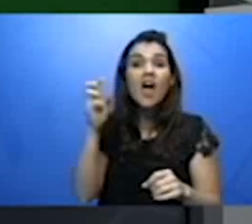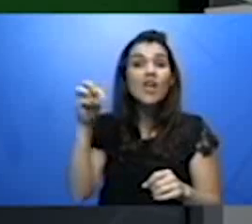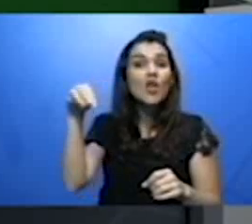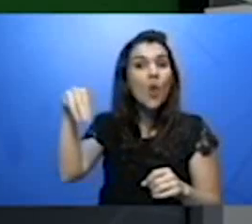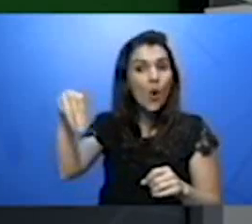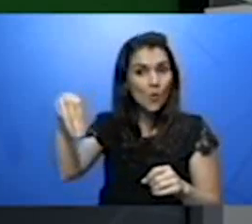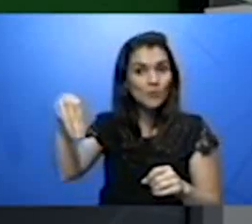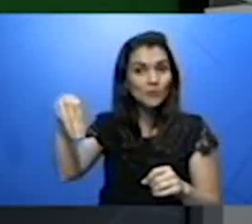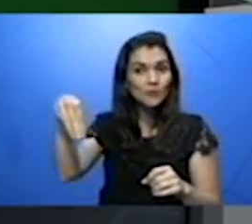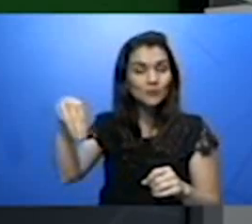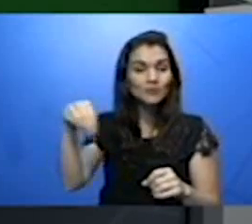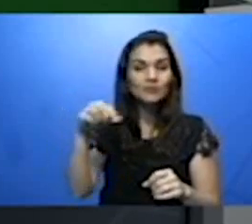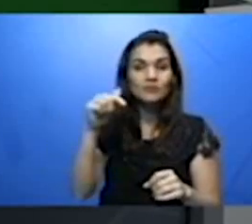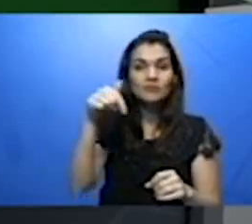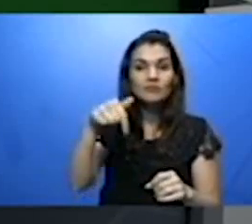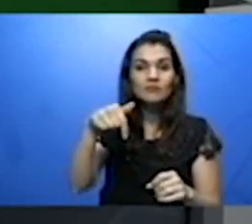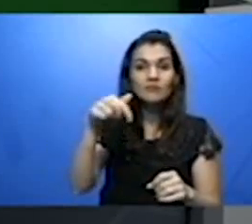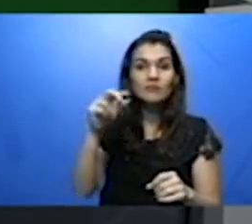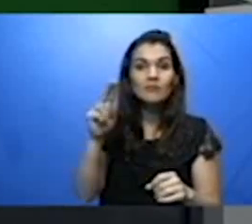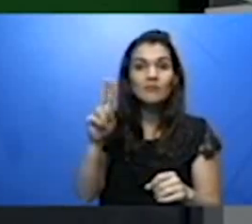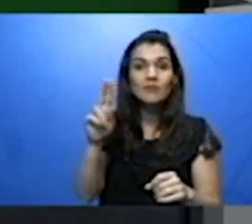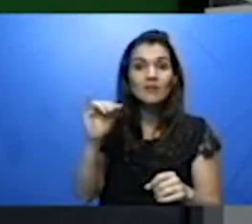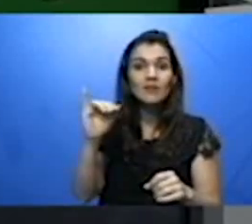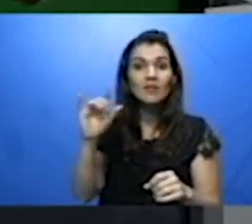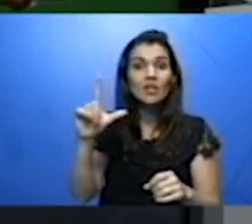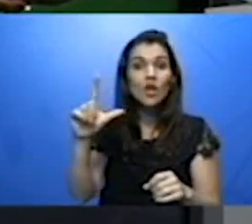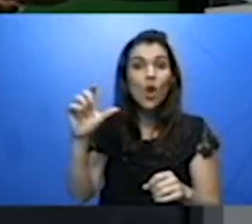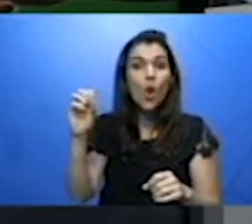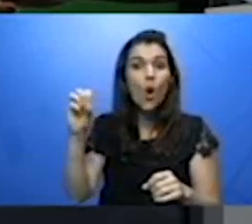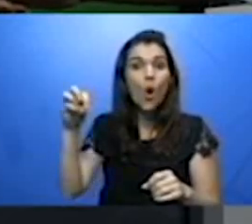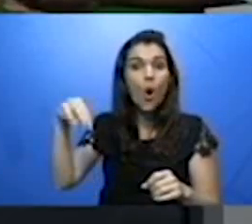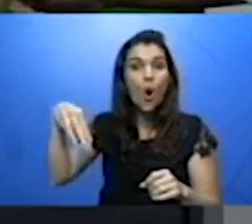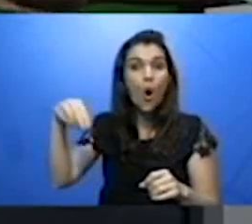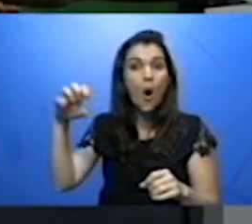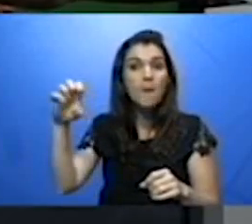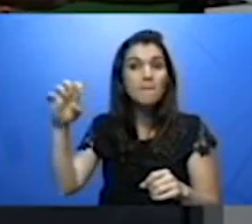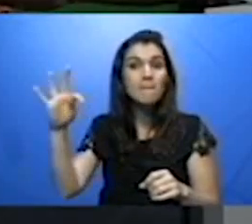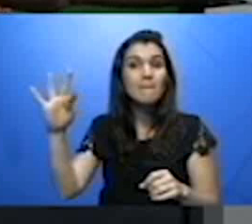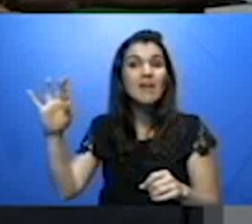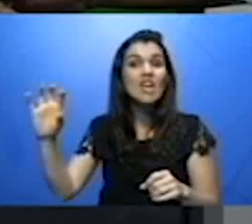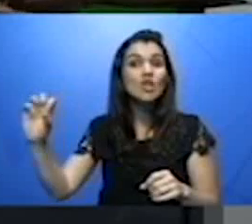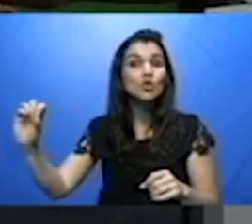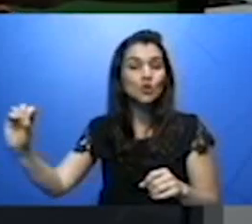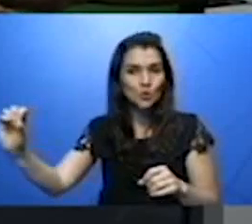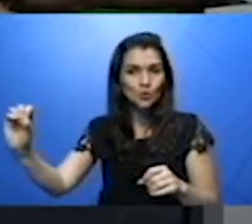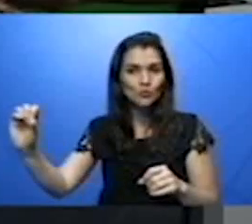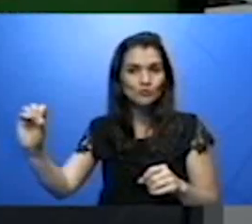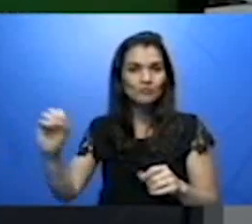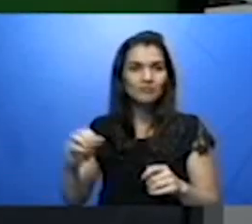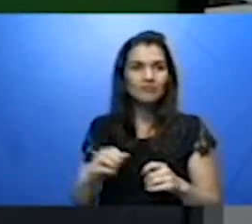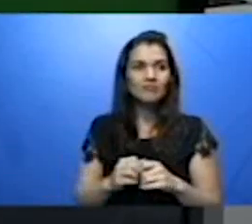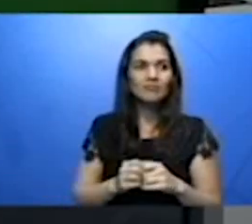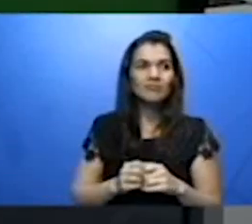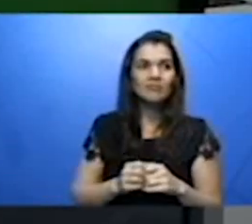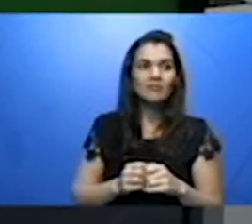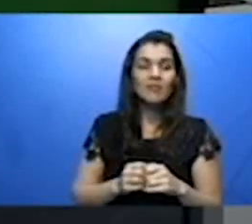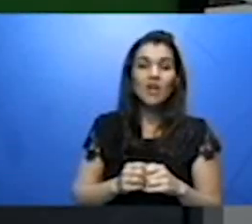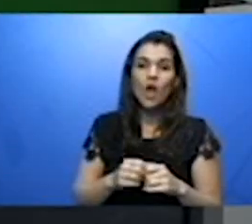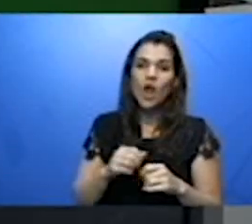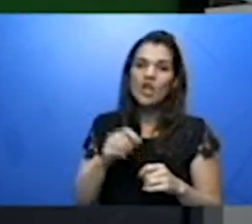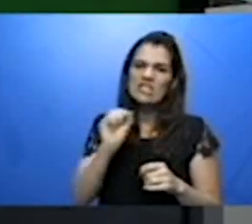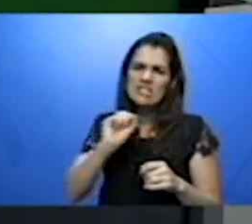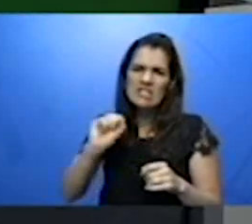apresentamos pelas letras km tá apesar de quilômetros se escreve com que luta vendo